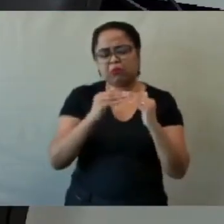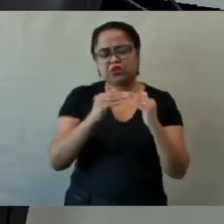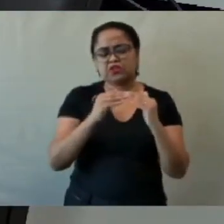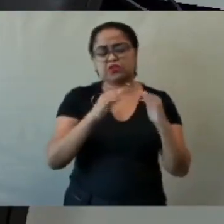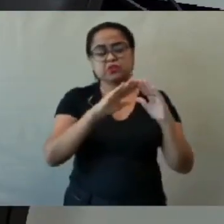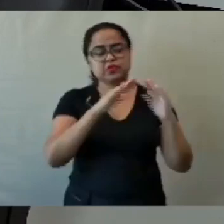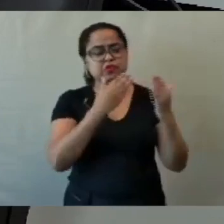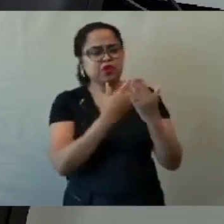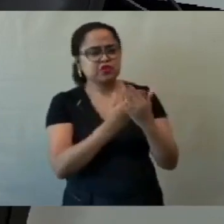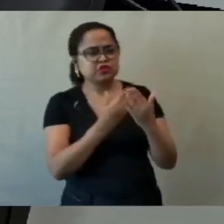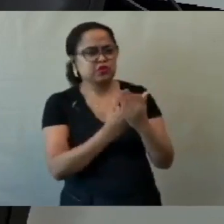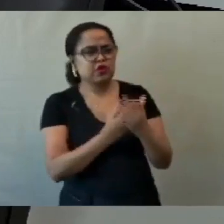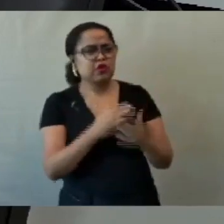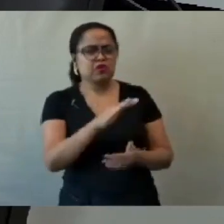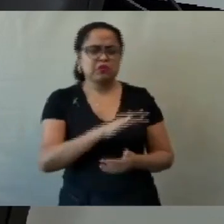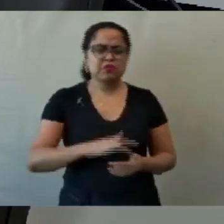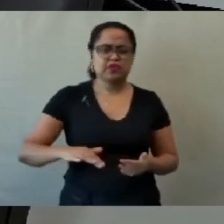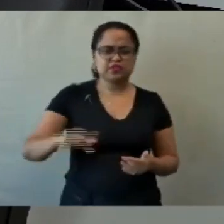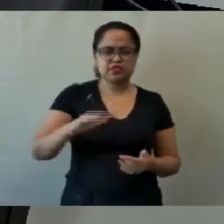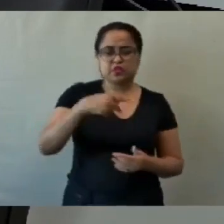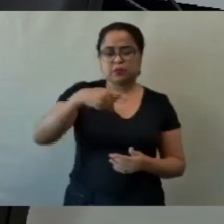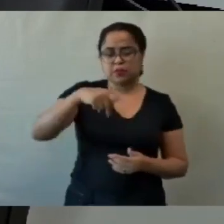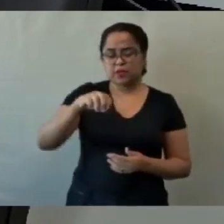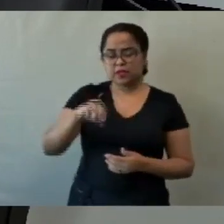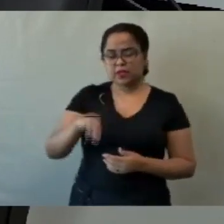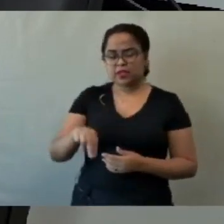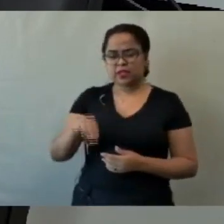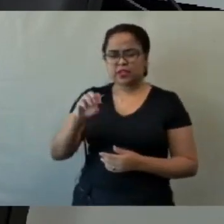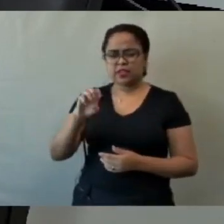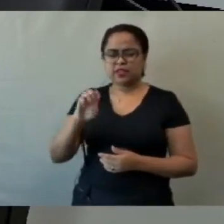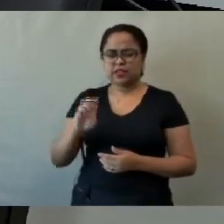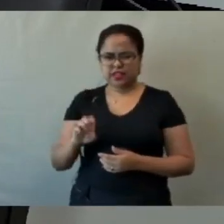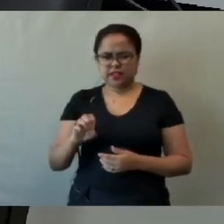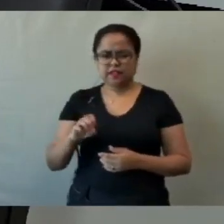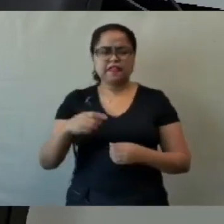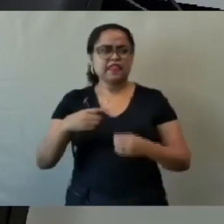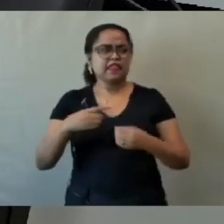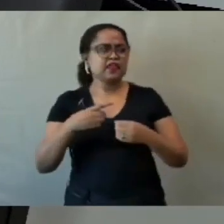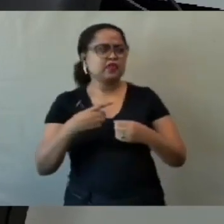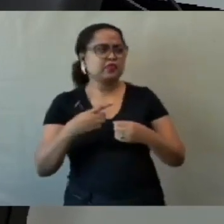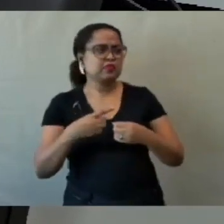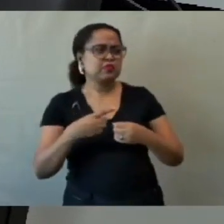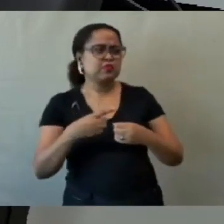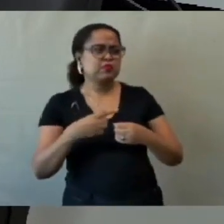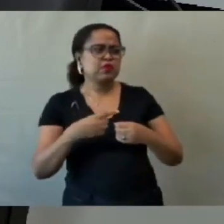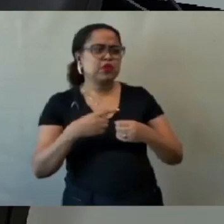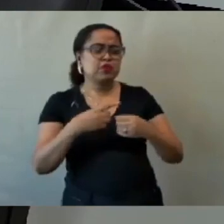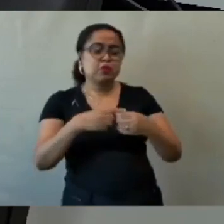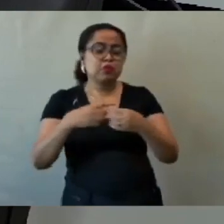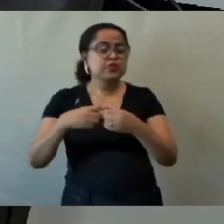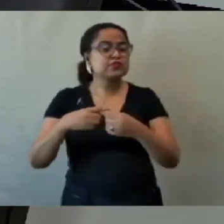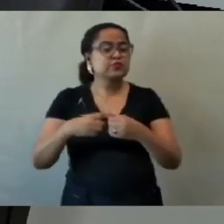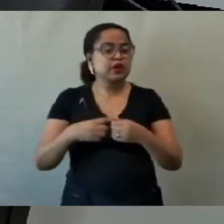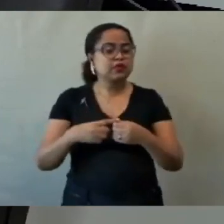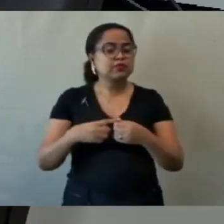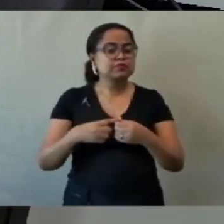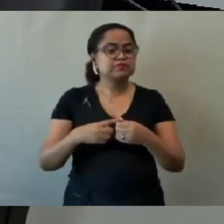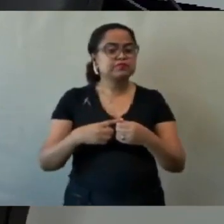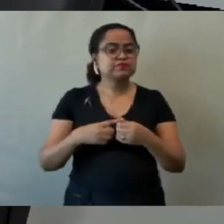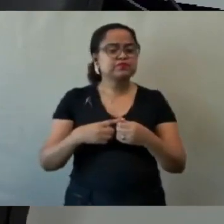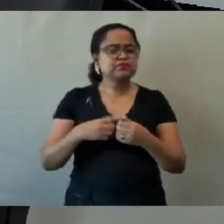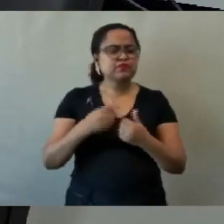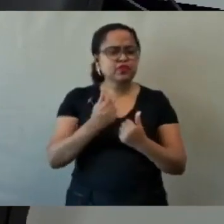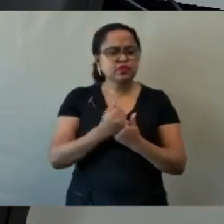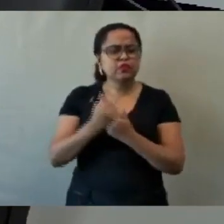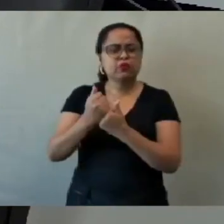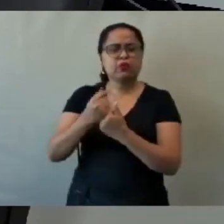é compatível com o Plano Nacional de Educação, nem com o municipal. Então, conte com a gente, né, Isa, para